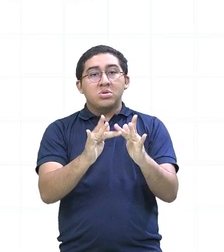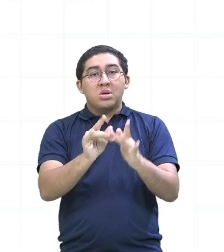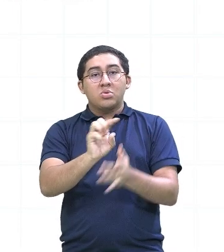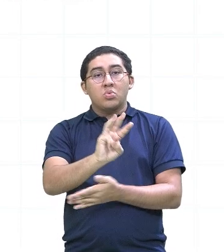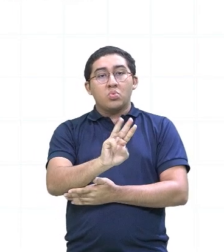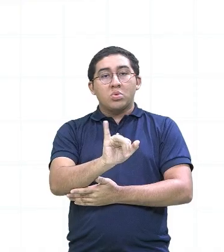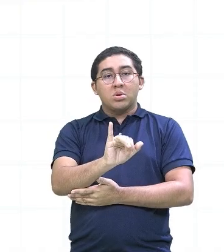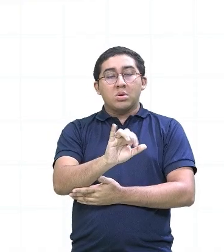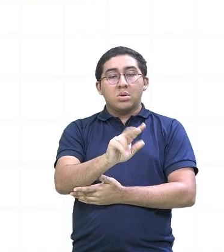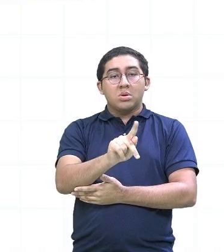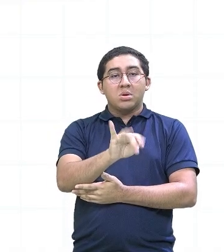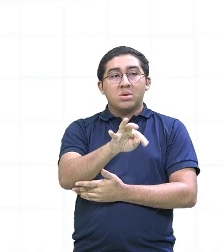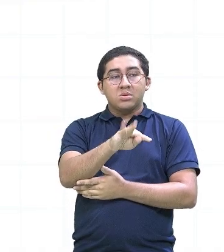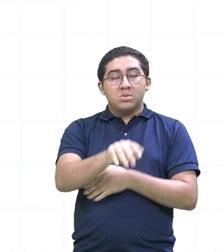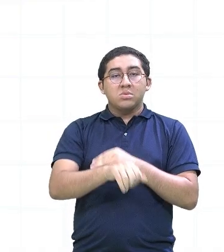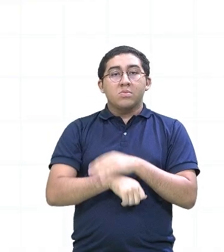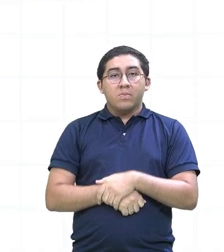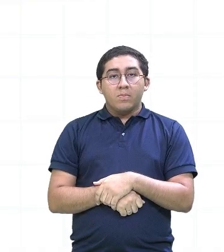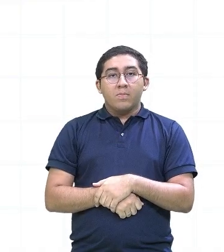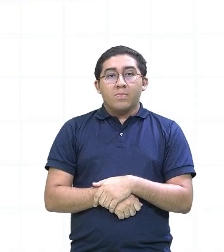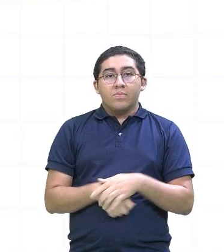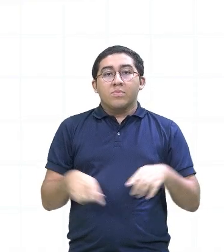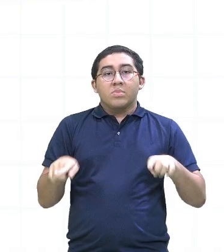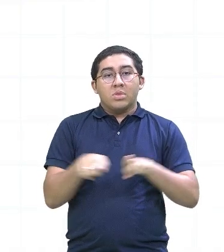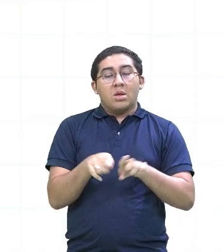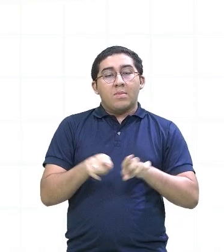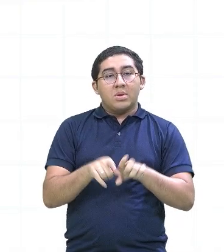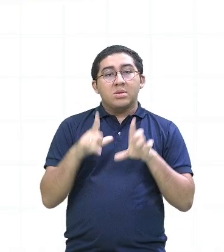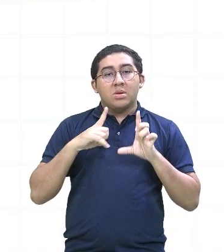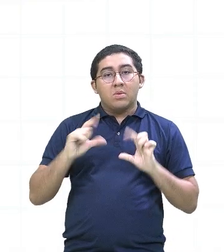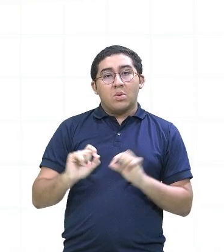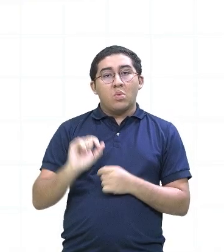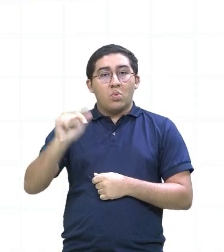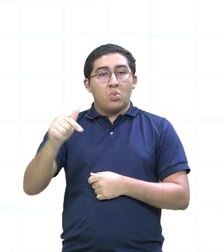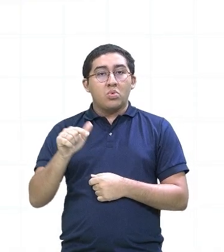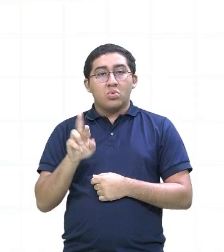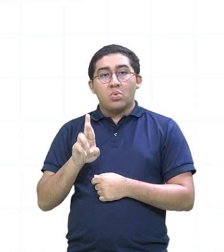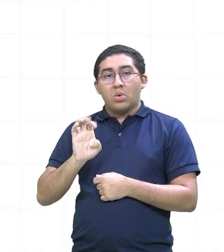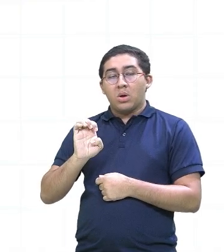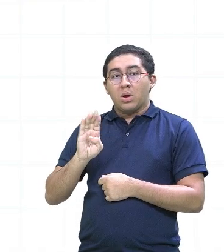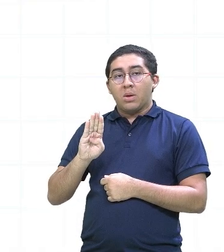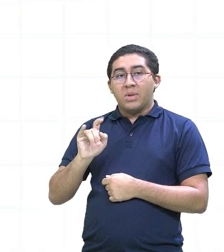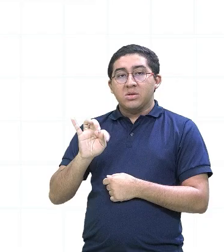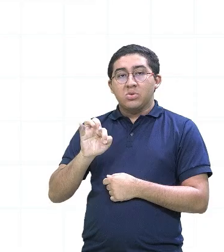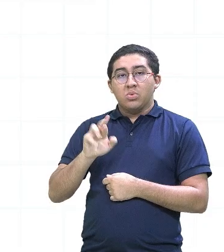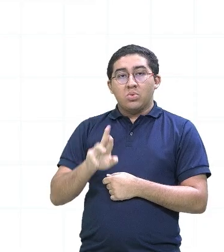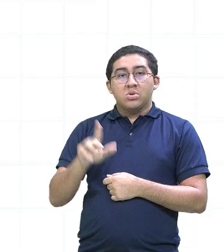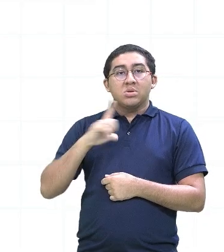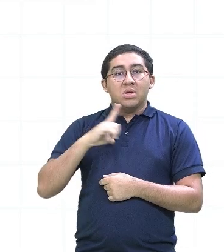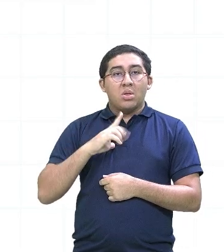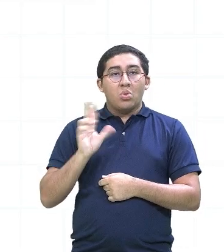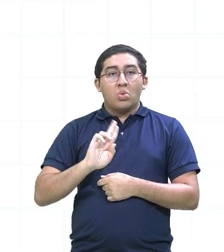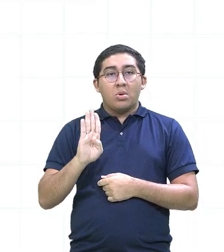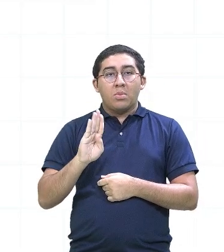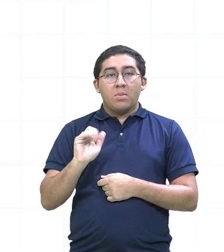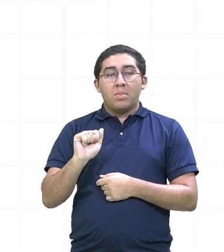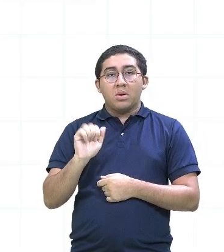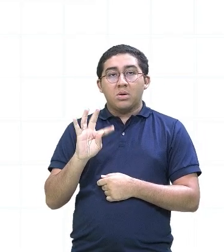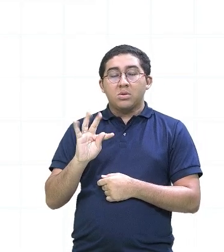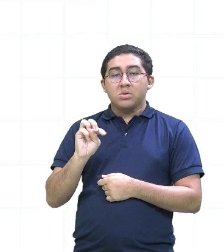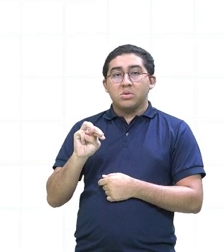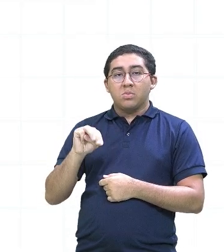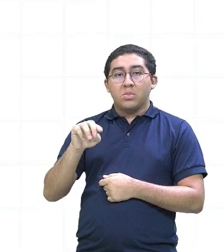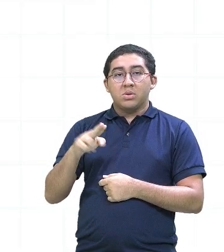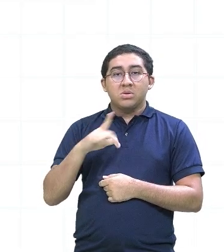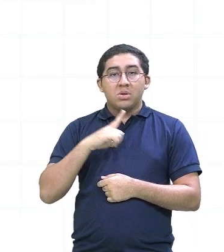wickets. Tá? E aí tem também o rebatedor, que é chamado de batman. O rebatedor rebate